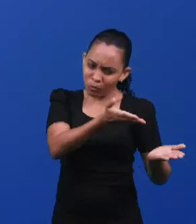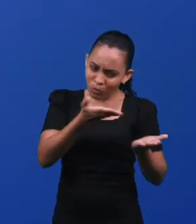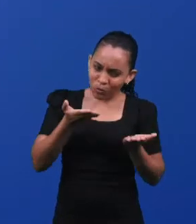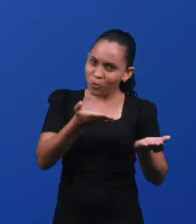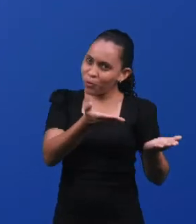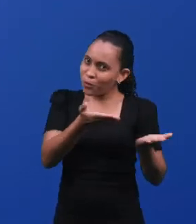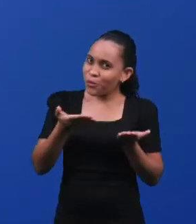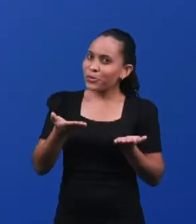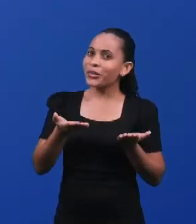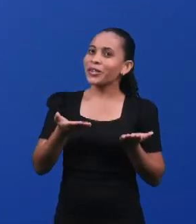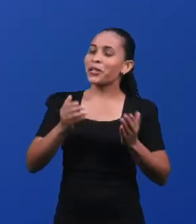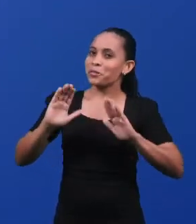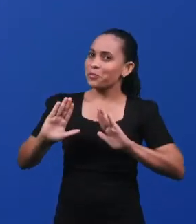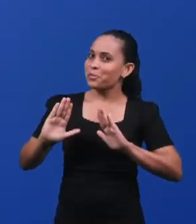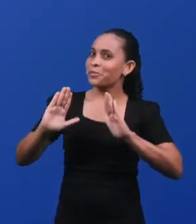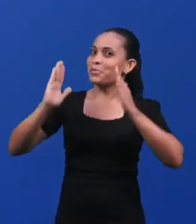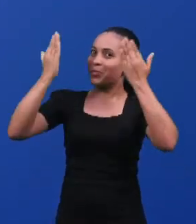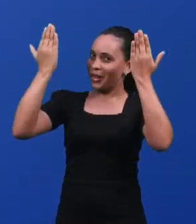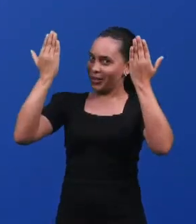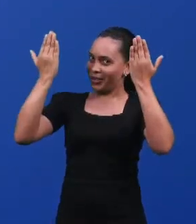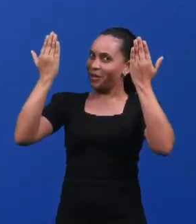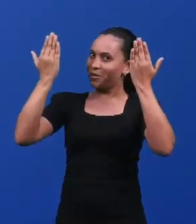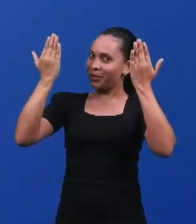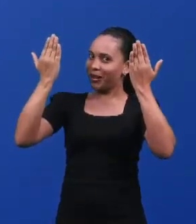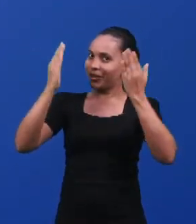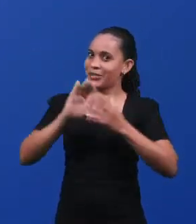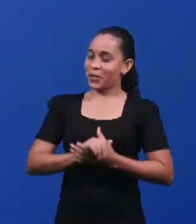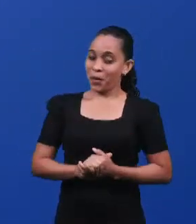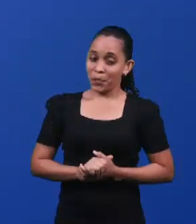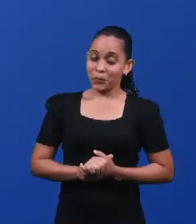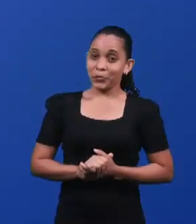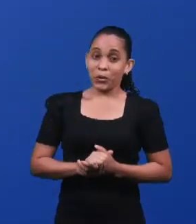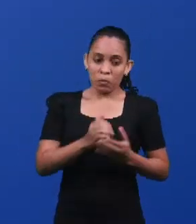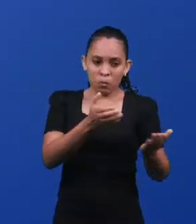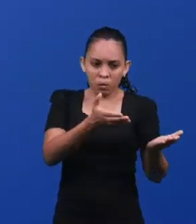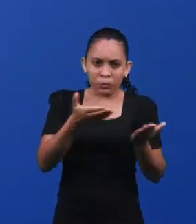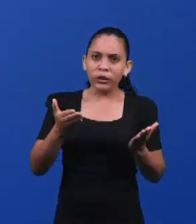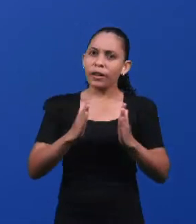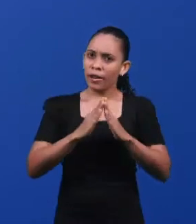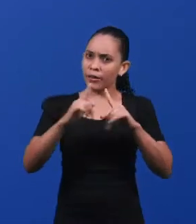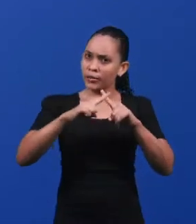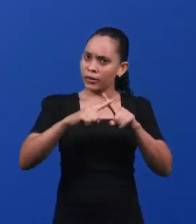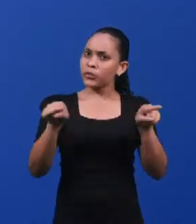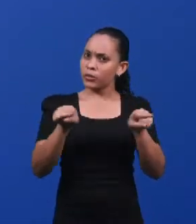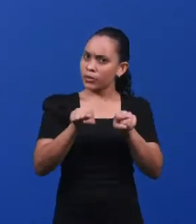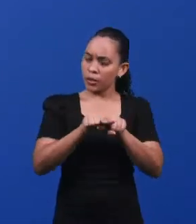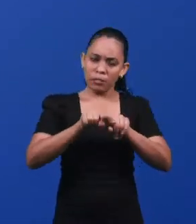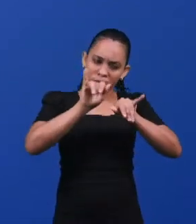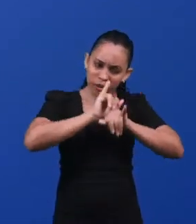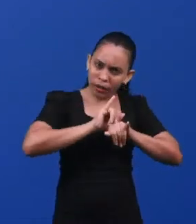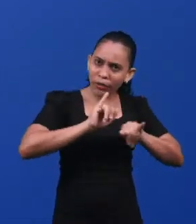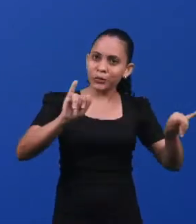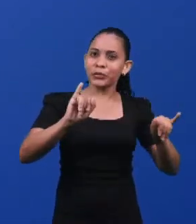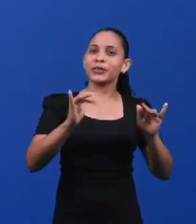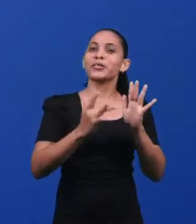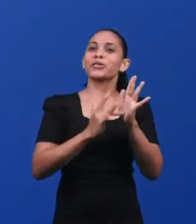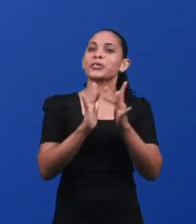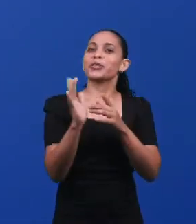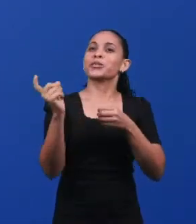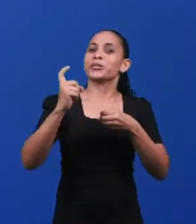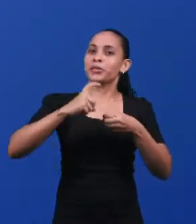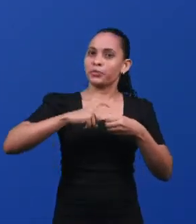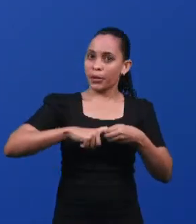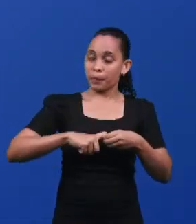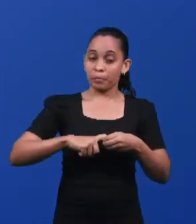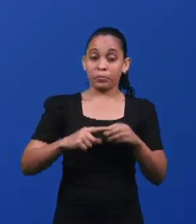esta festa, tocando. Ele e a noiva convidam e dizem: vem. Assim como diz no